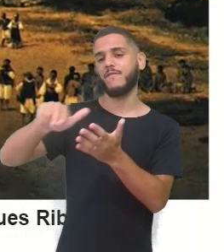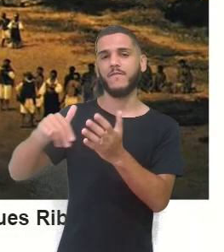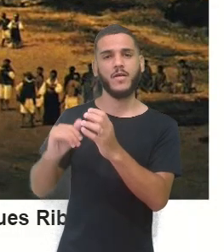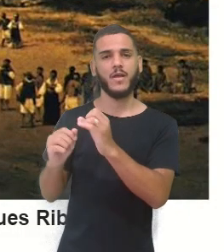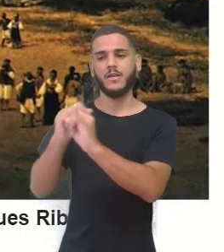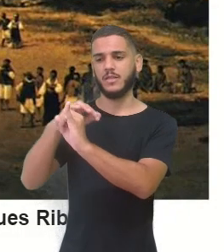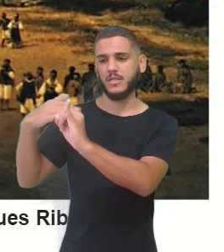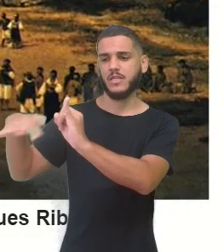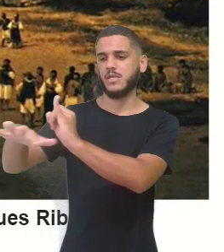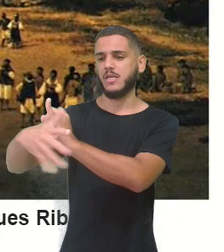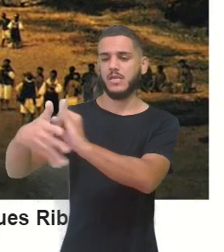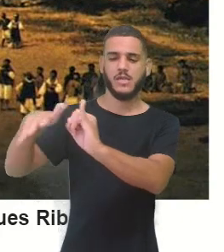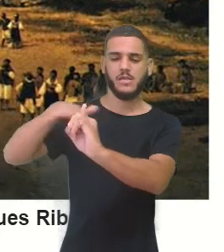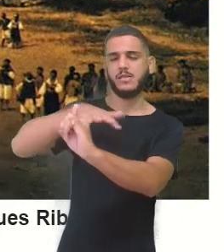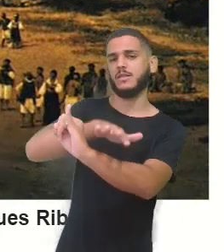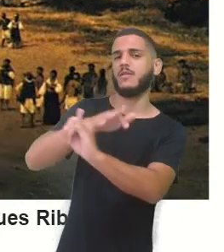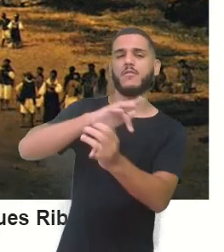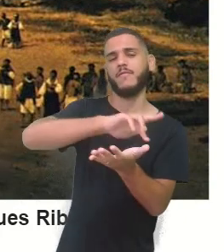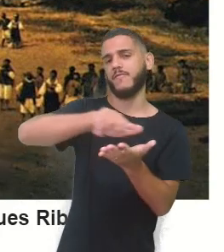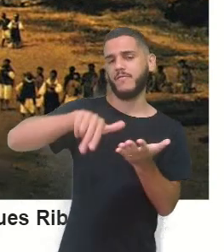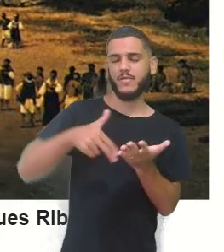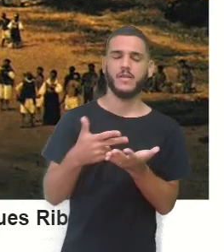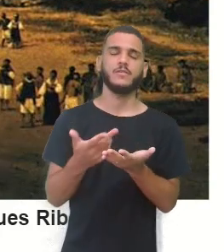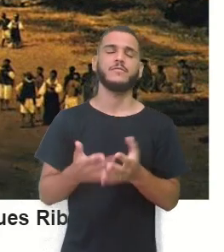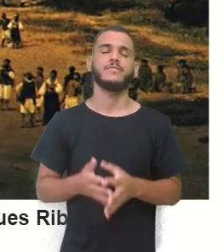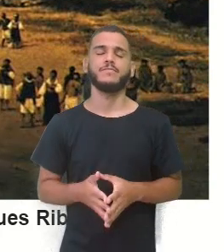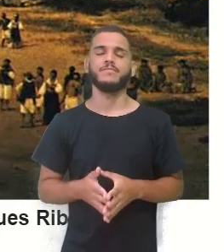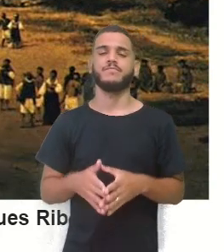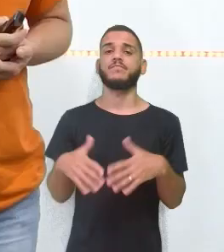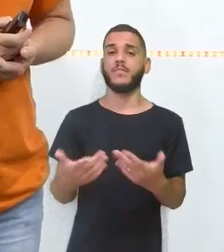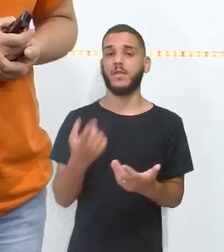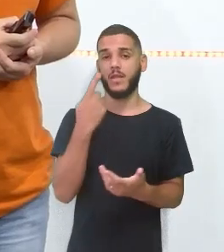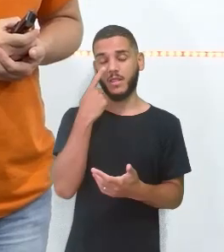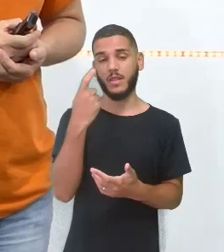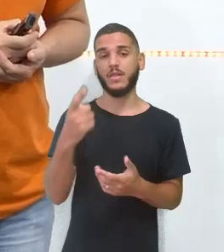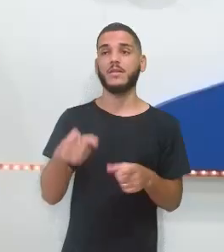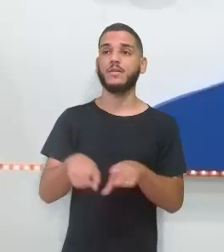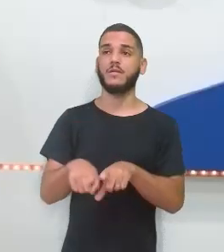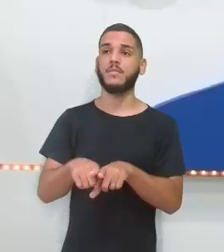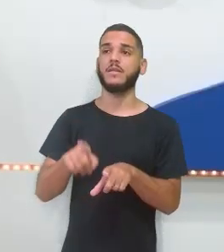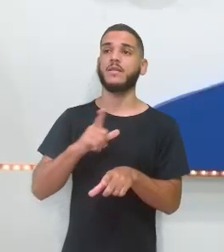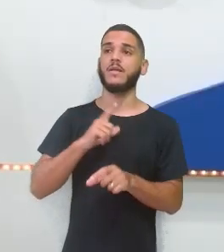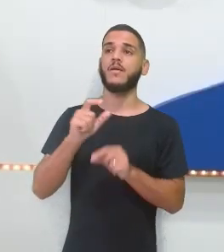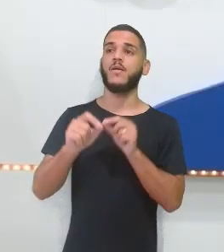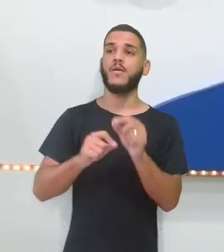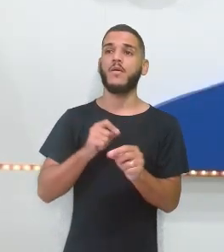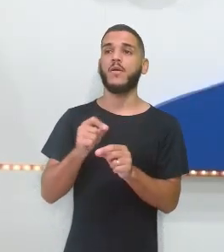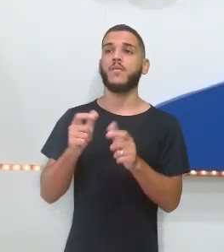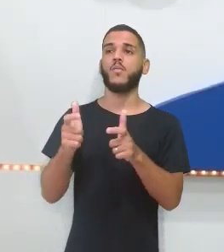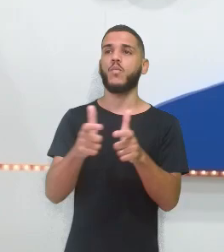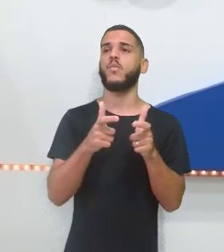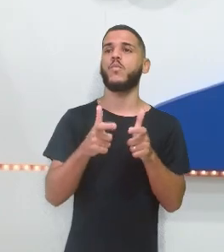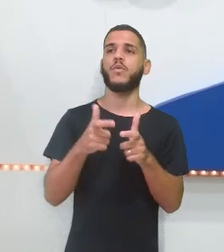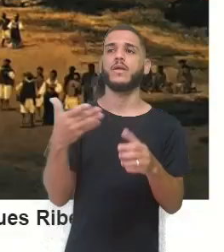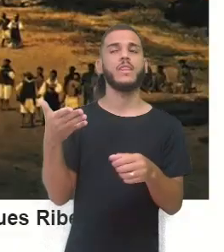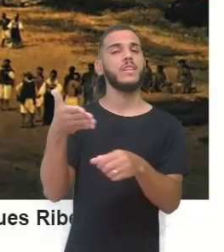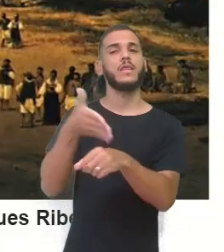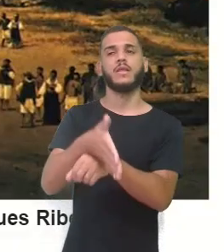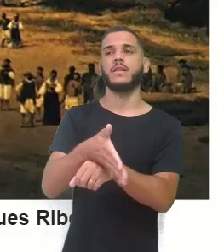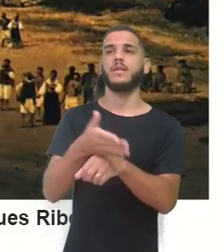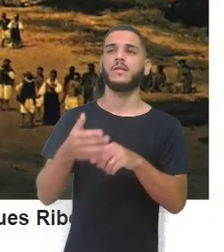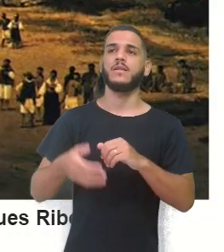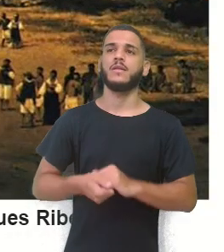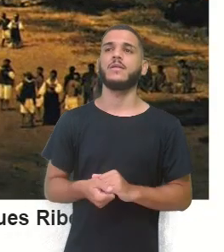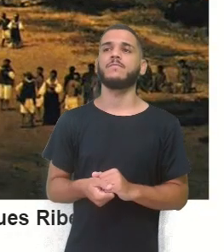delas é que formou essa nossa cidade tão linda. E é interessante que tem um portal ali, não é, professora Sandra? Olha só. Isso. Ali,